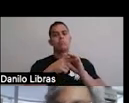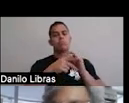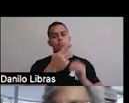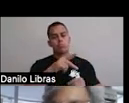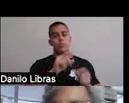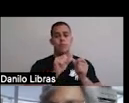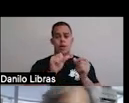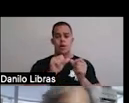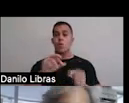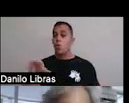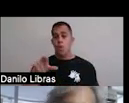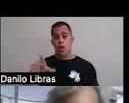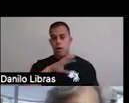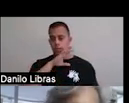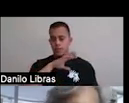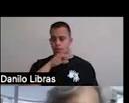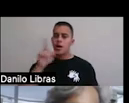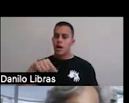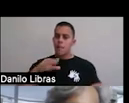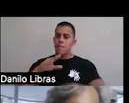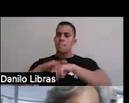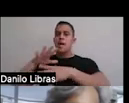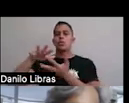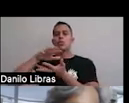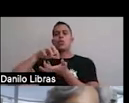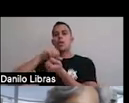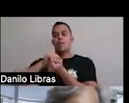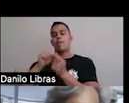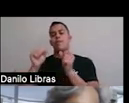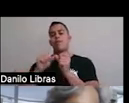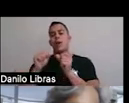mais sustentáveis, talvez é fazer produtos,